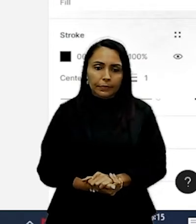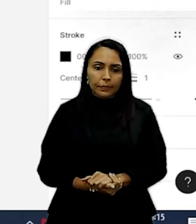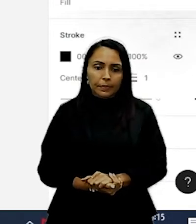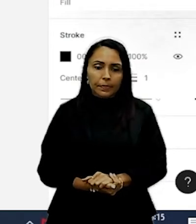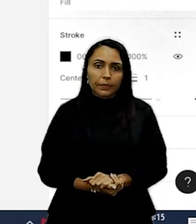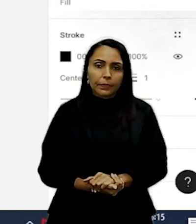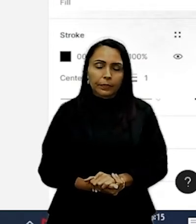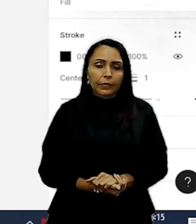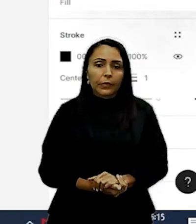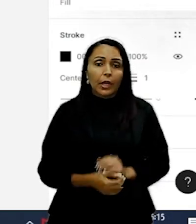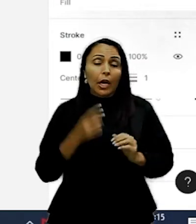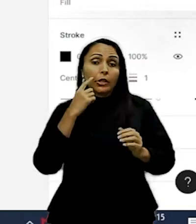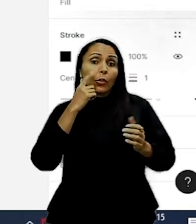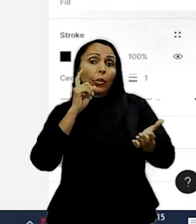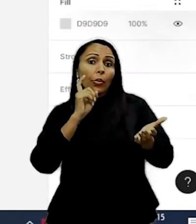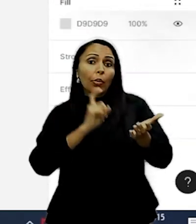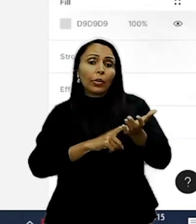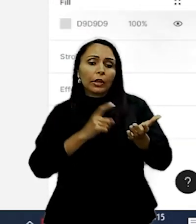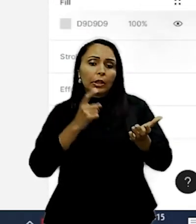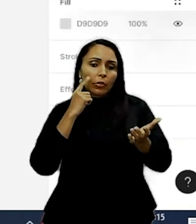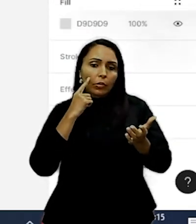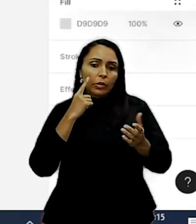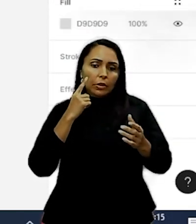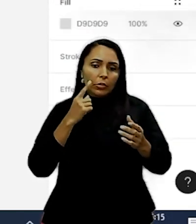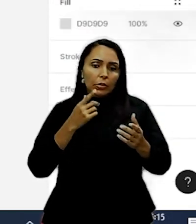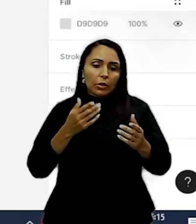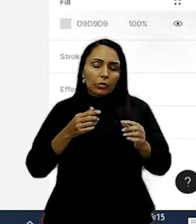Eu clico e segurando o Shift,